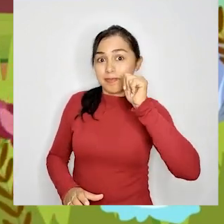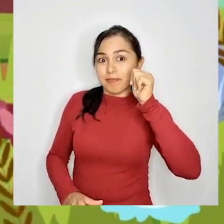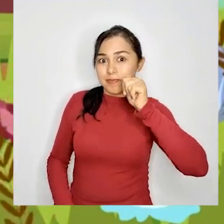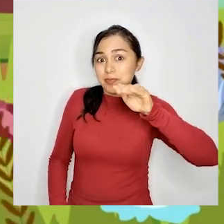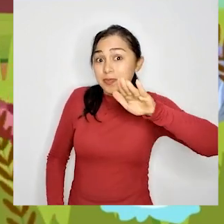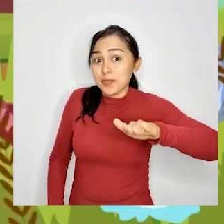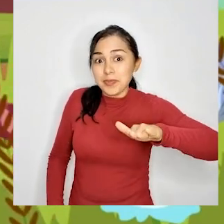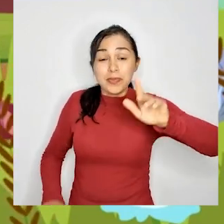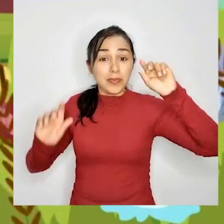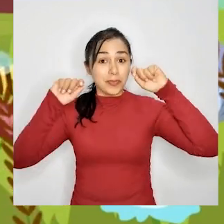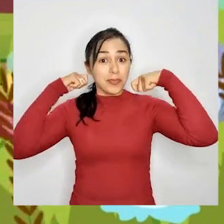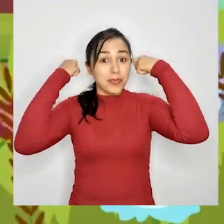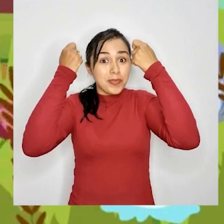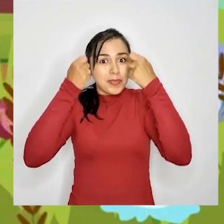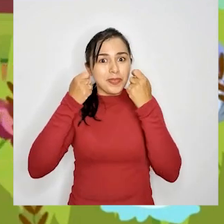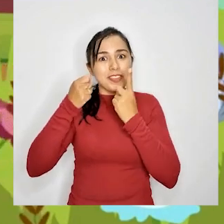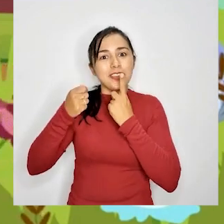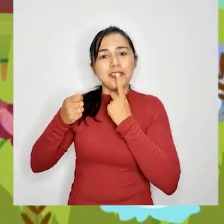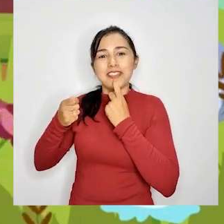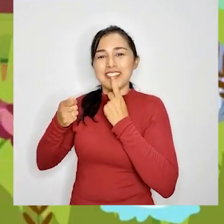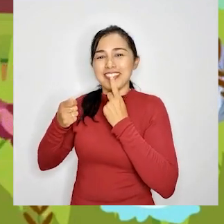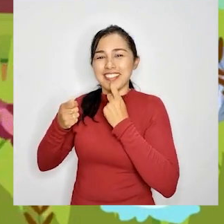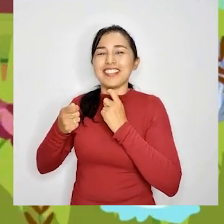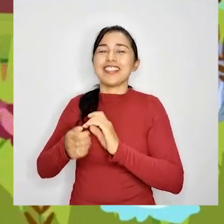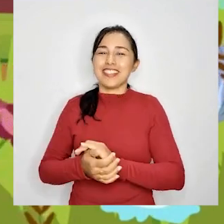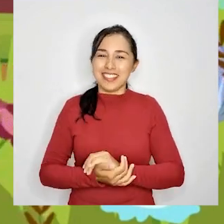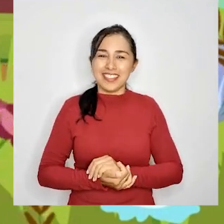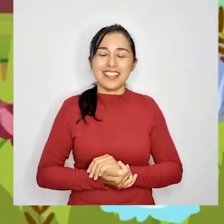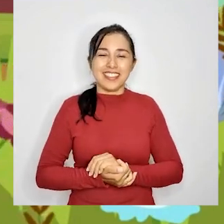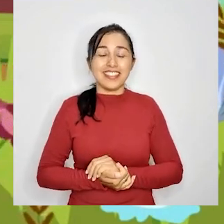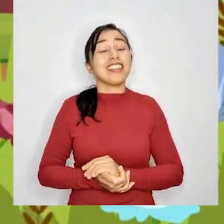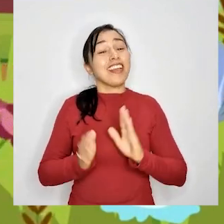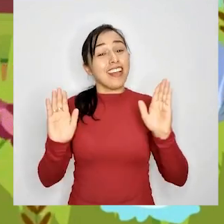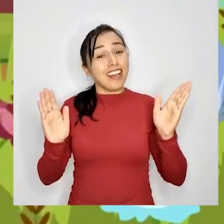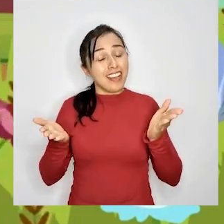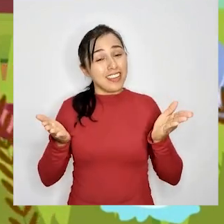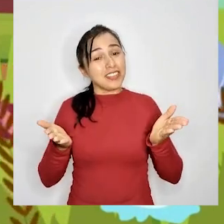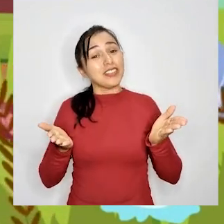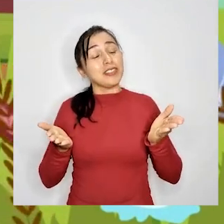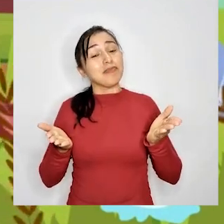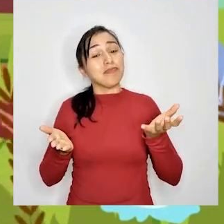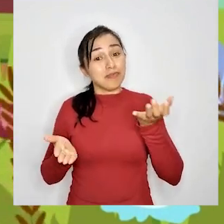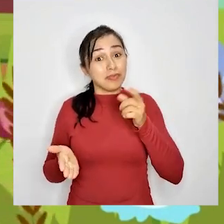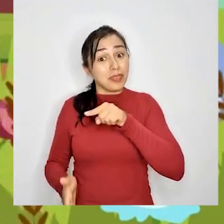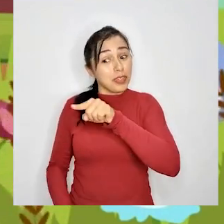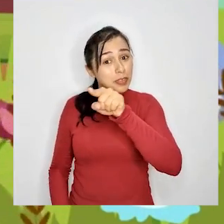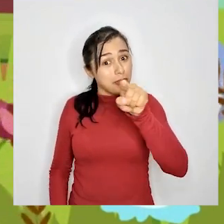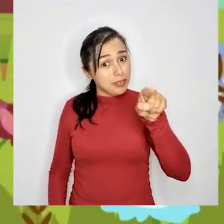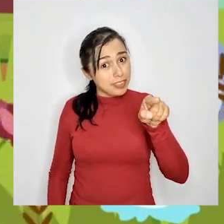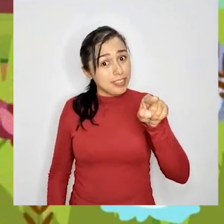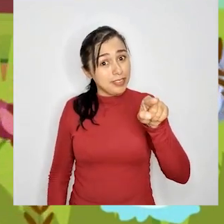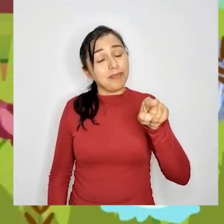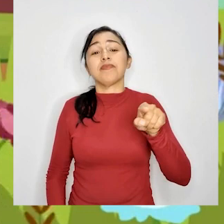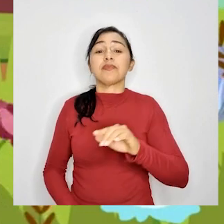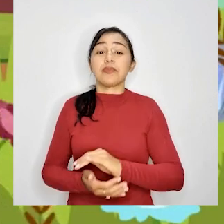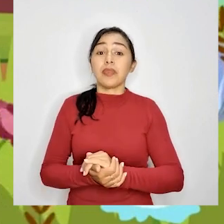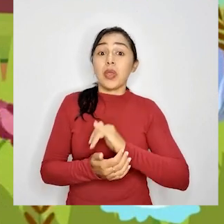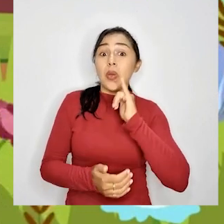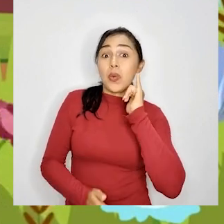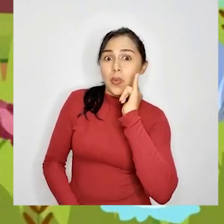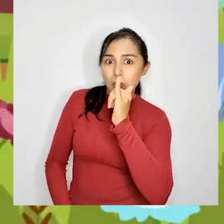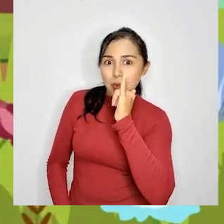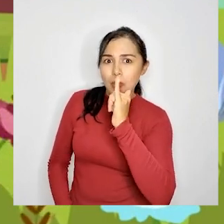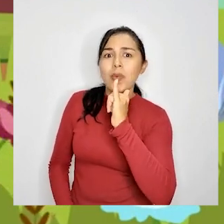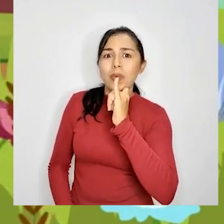Da Chapeuzinho Vermelho. Muito bem! Agora, eu quero que você reconte essa história aí na